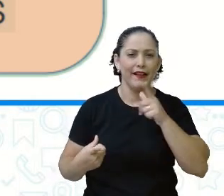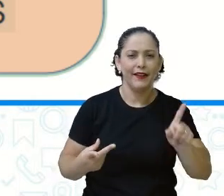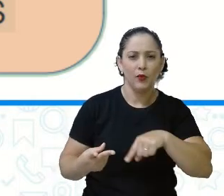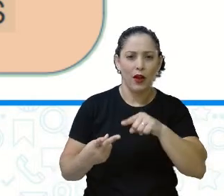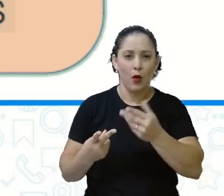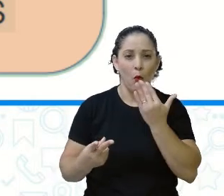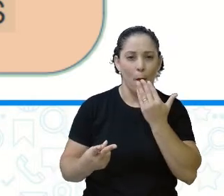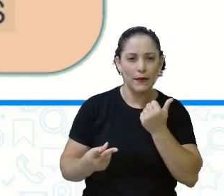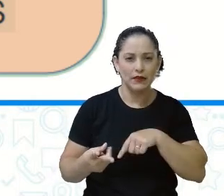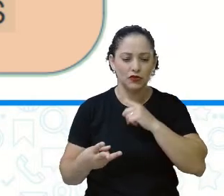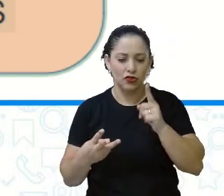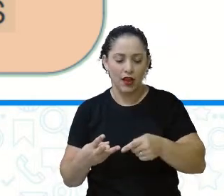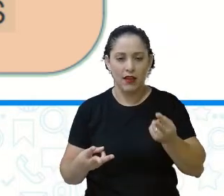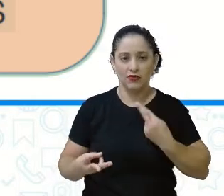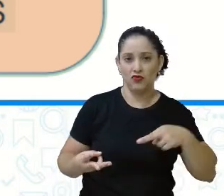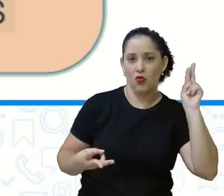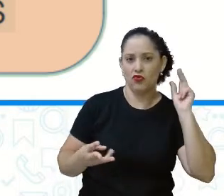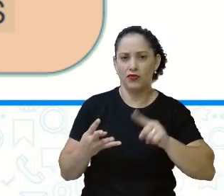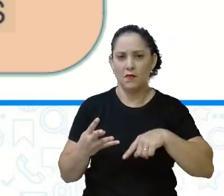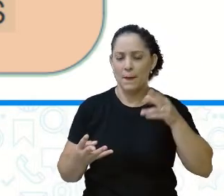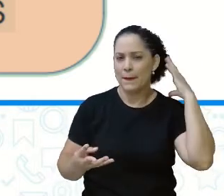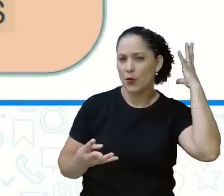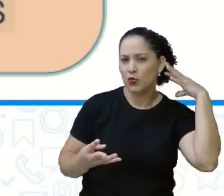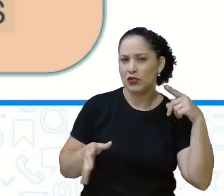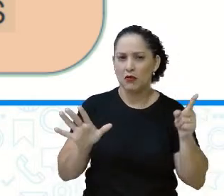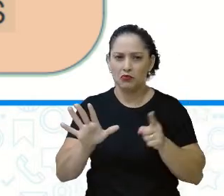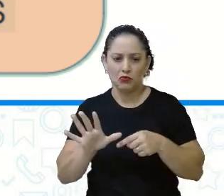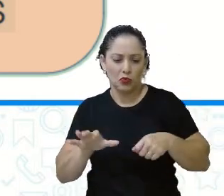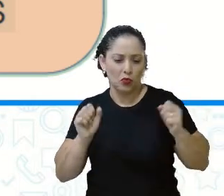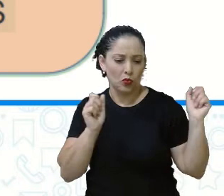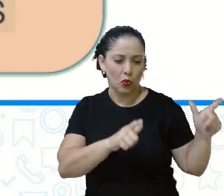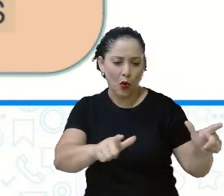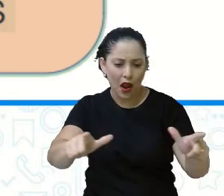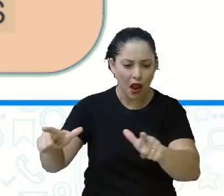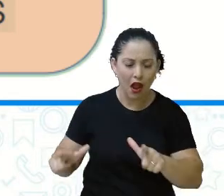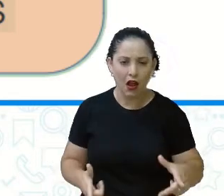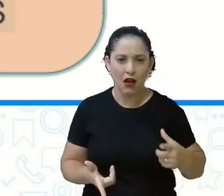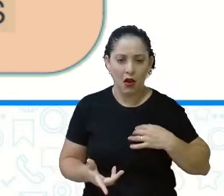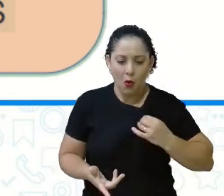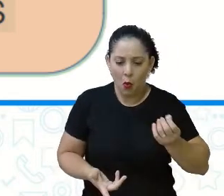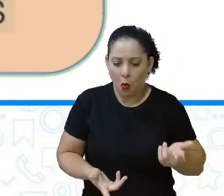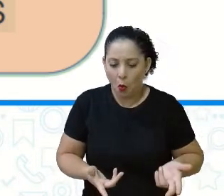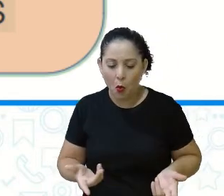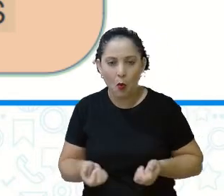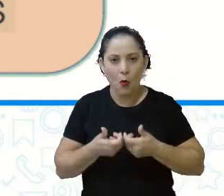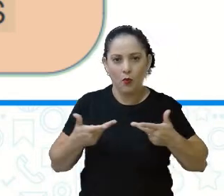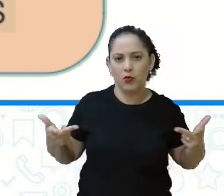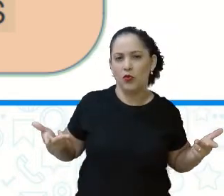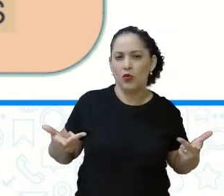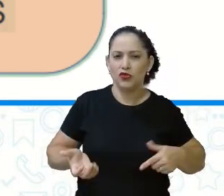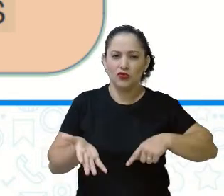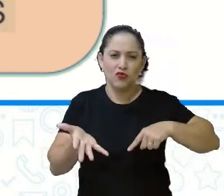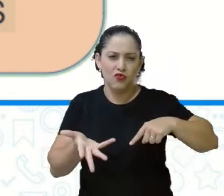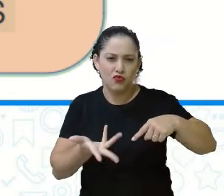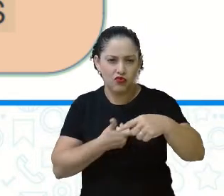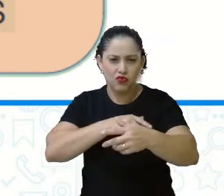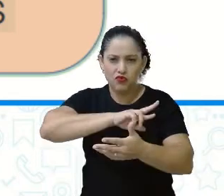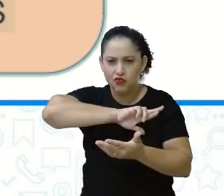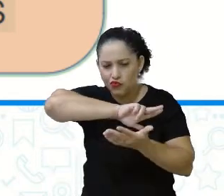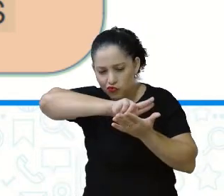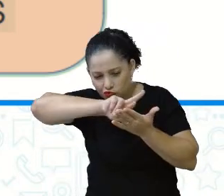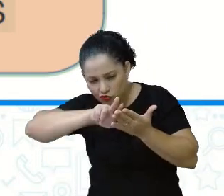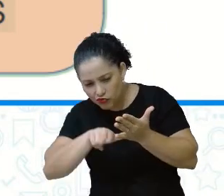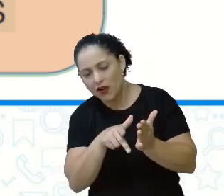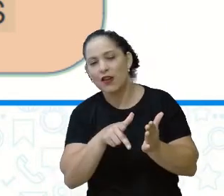as religiões, música, o local, artes, vestimenta, entre inúmeros outros aspectos de um povo.